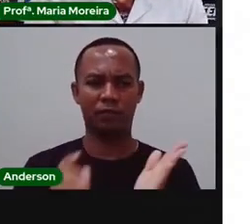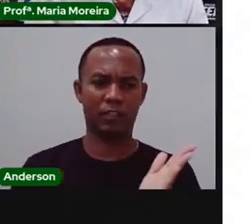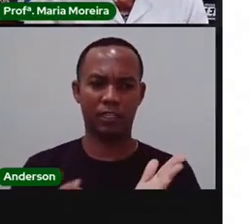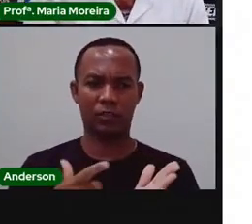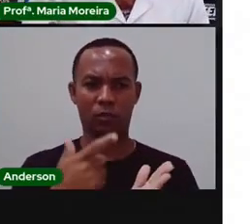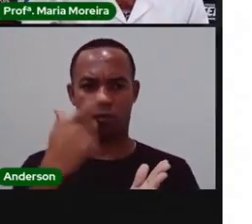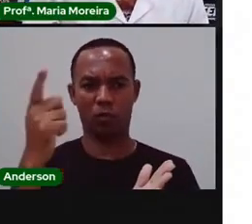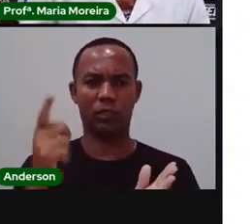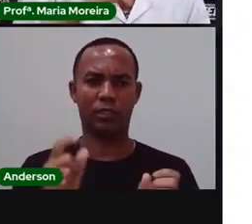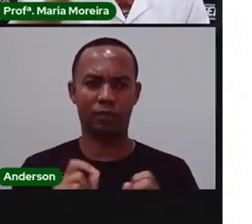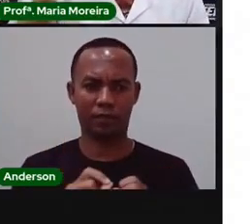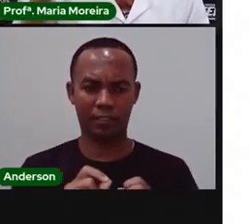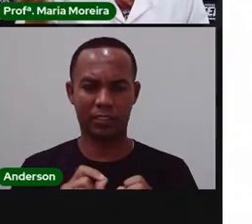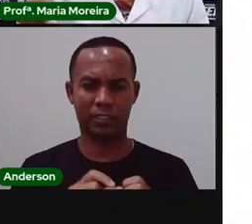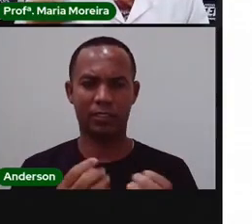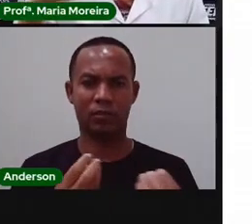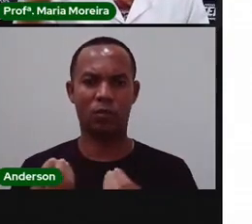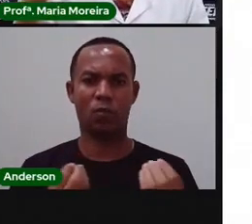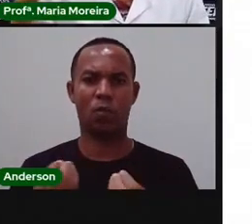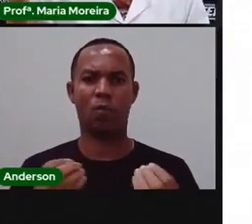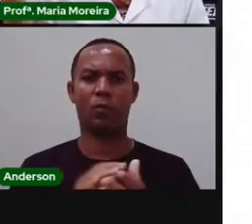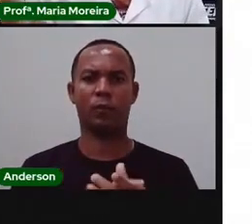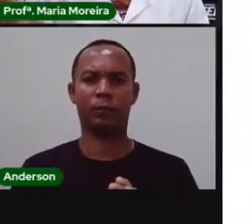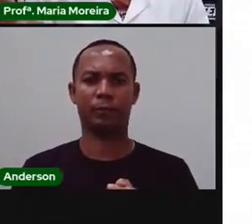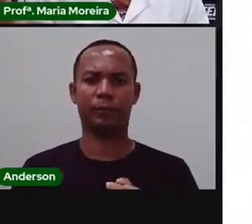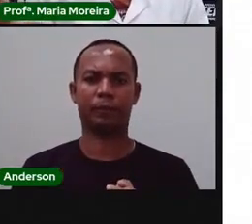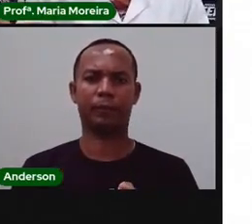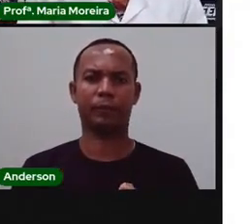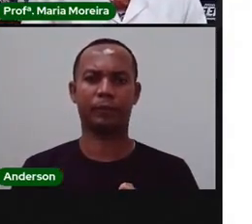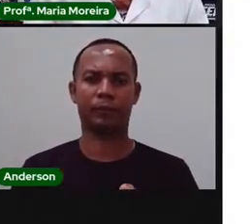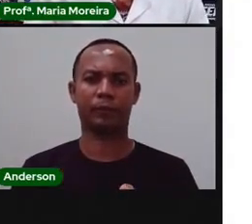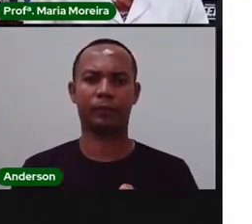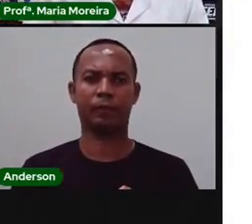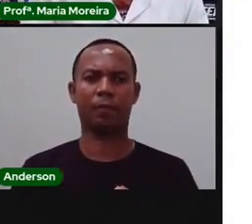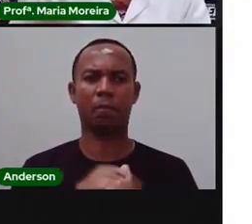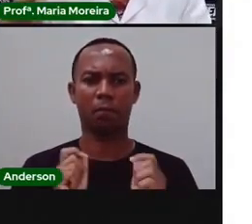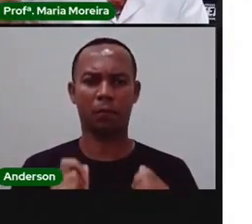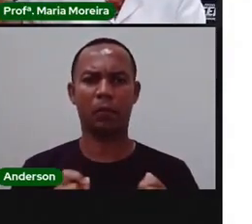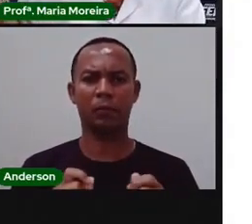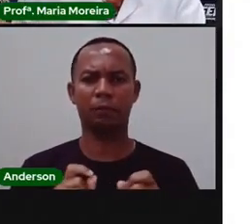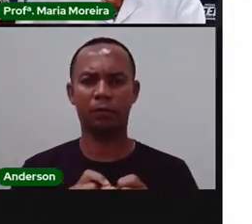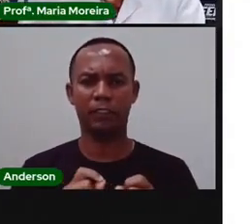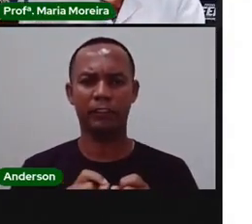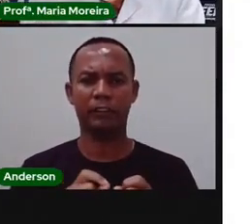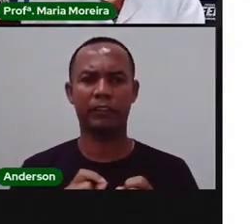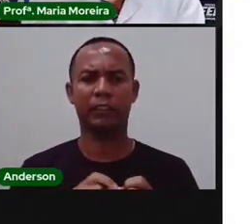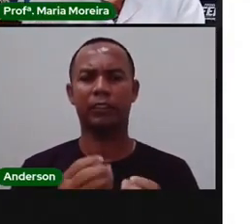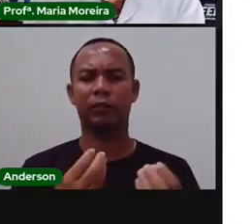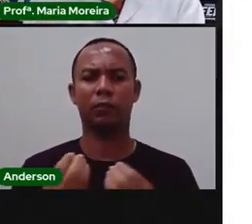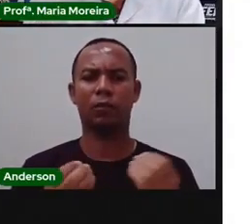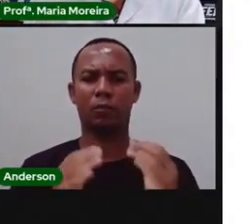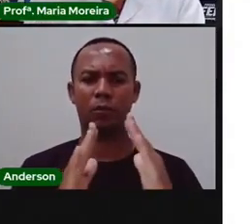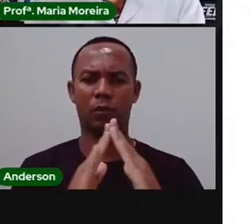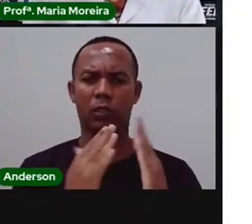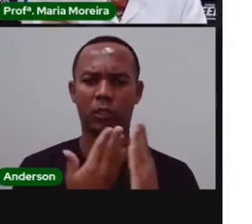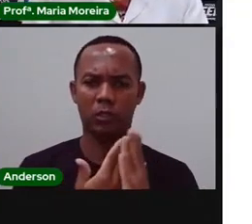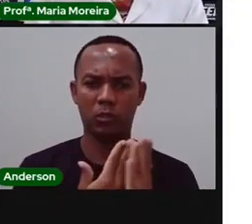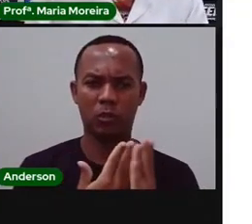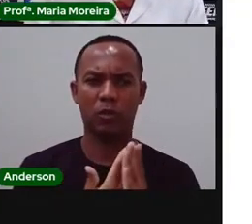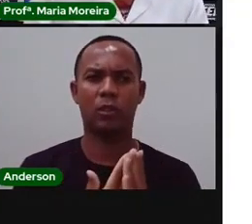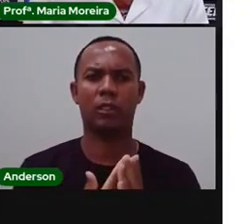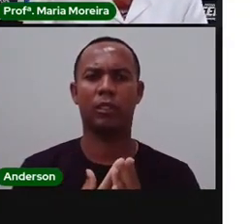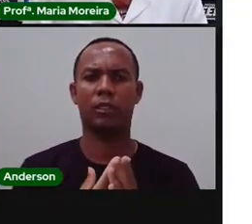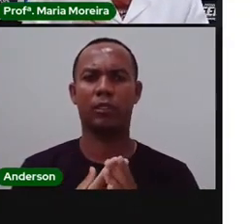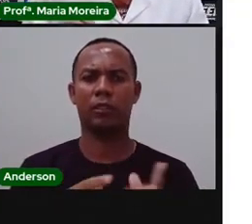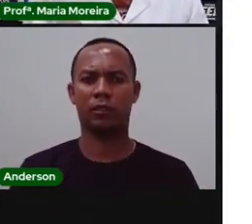vocês, certo? Se essa atividade ela for ser feita, vocês vão receber na escola de vocês e vão